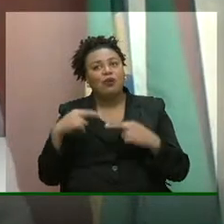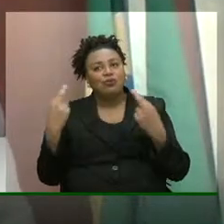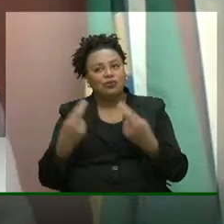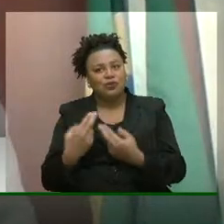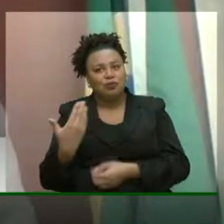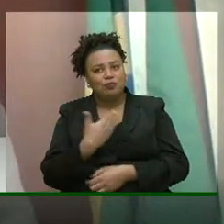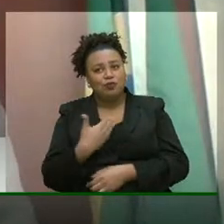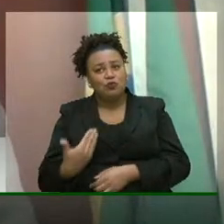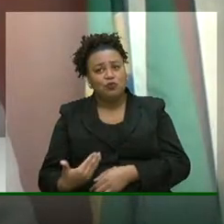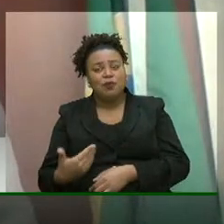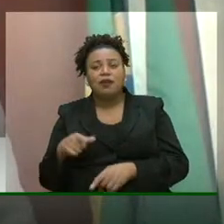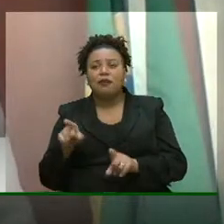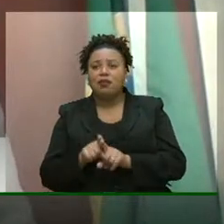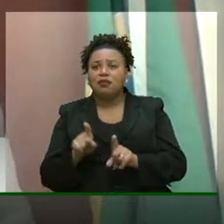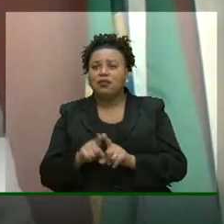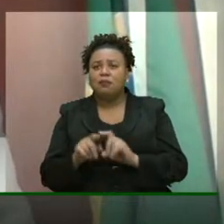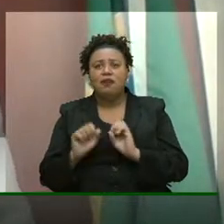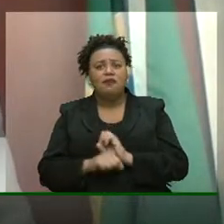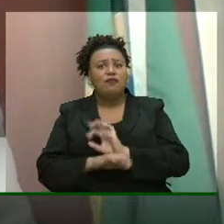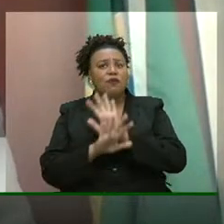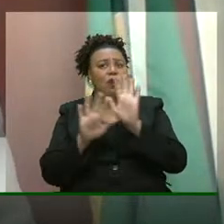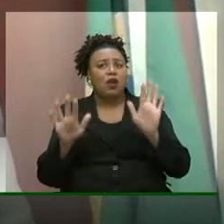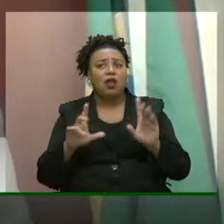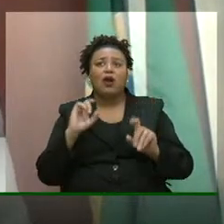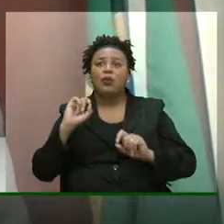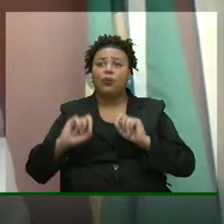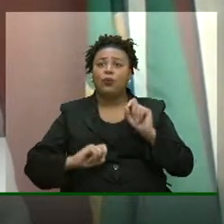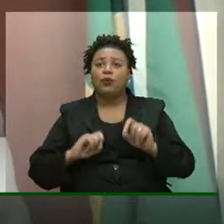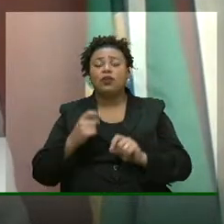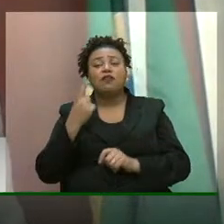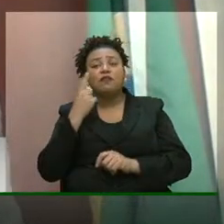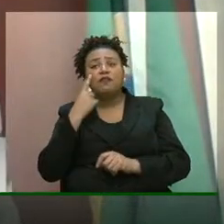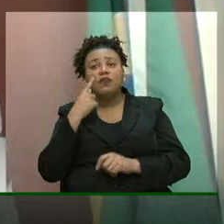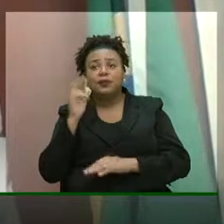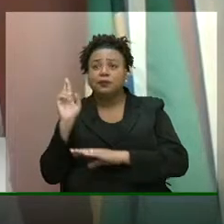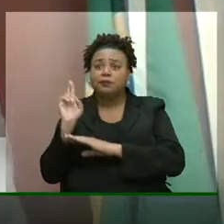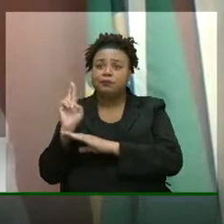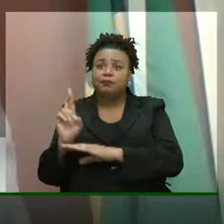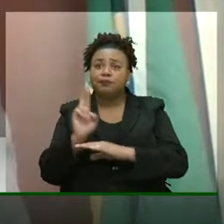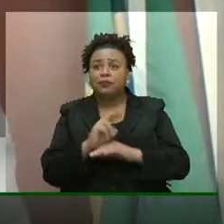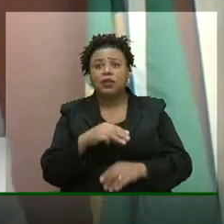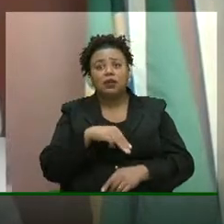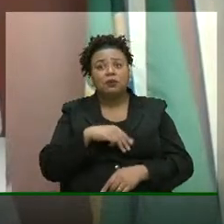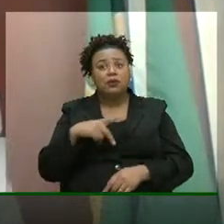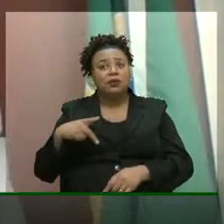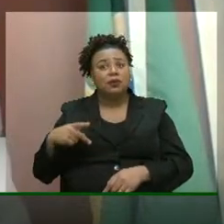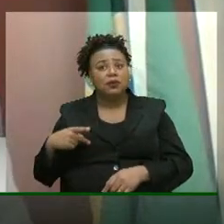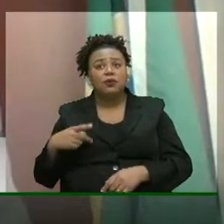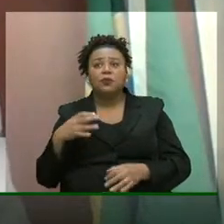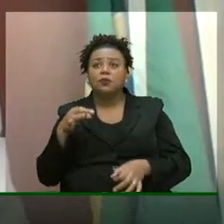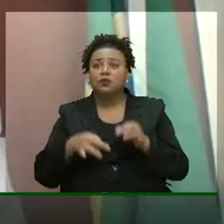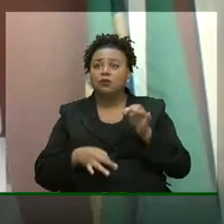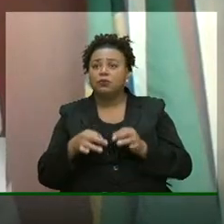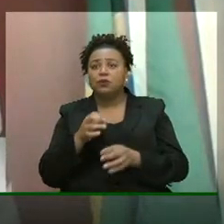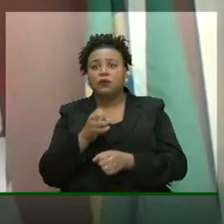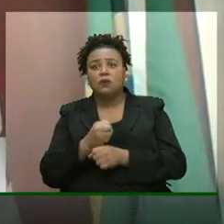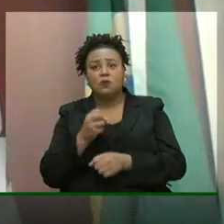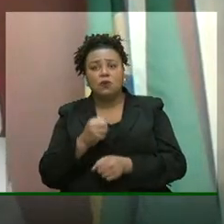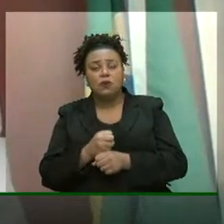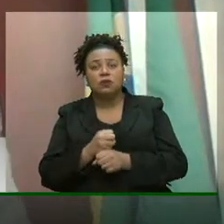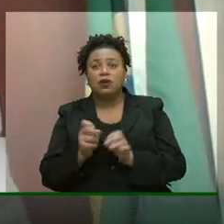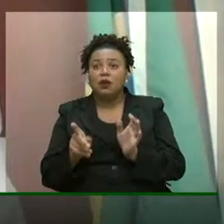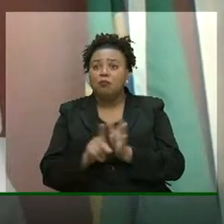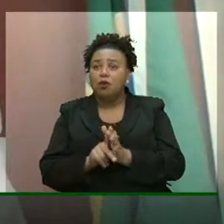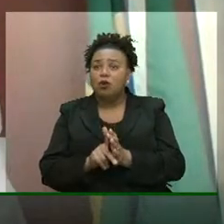pública ficou também muito claro, ouvindo representantes do Ministério Público, do Tribunal de Contas, da